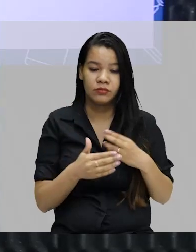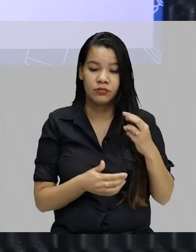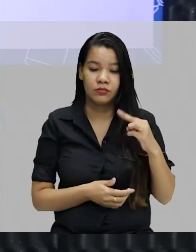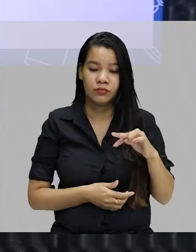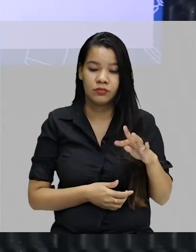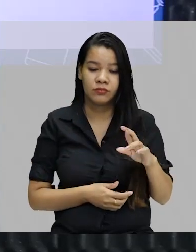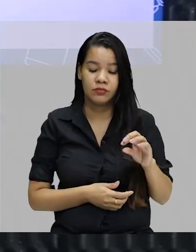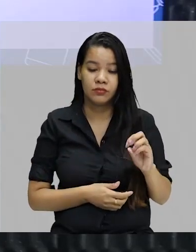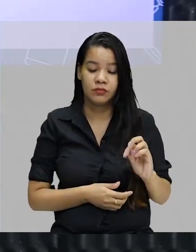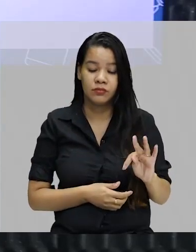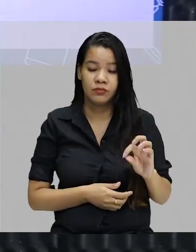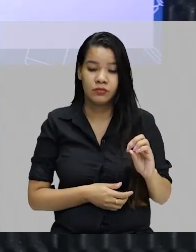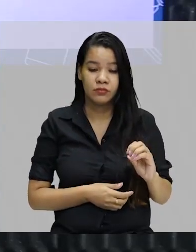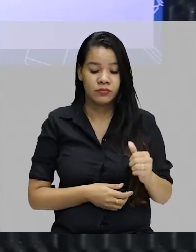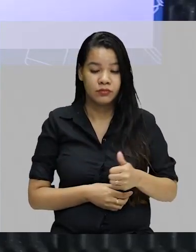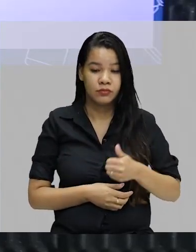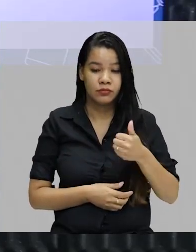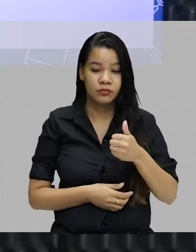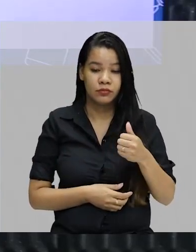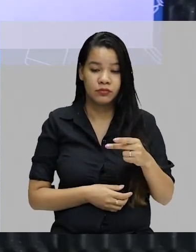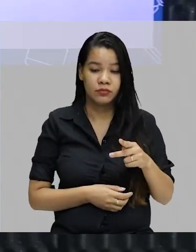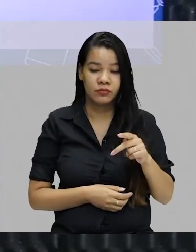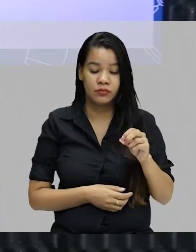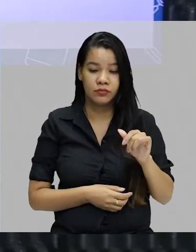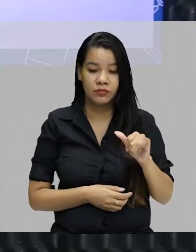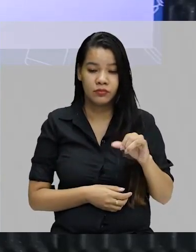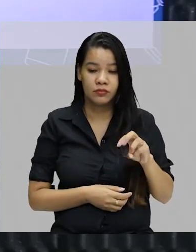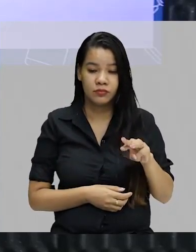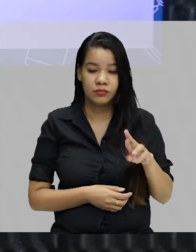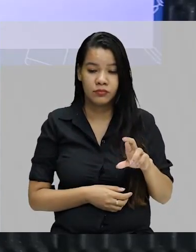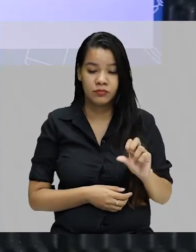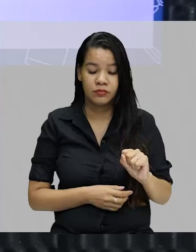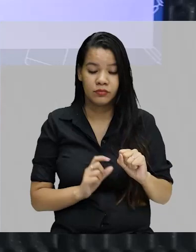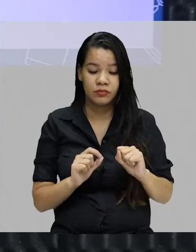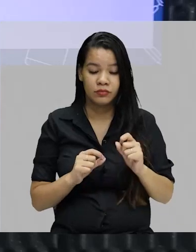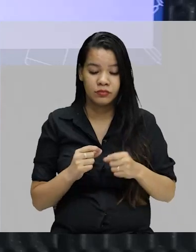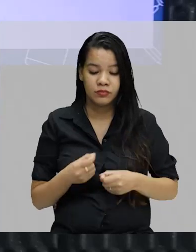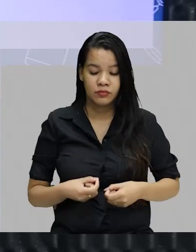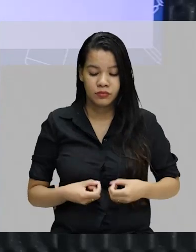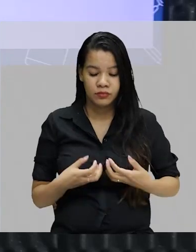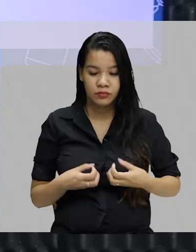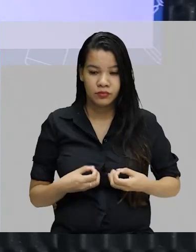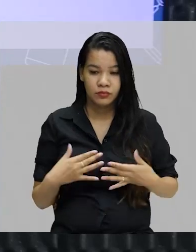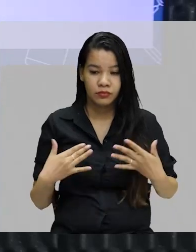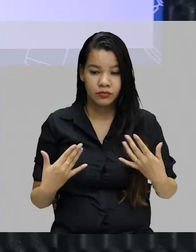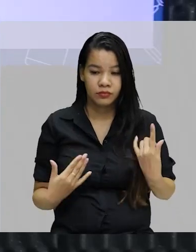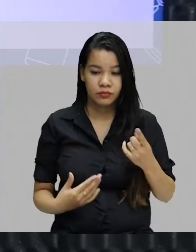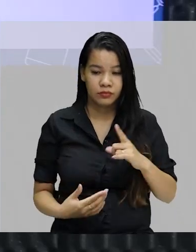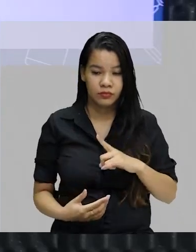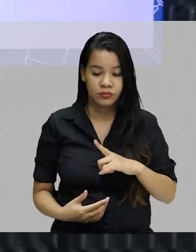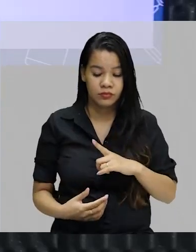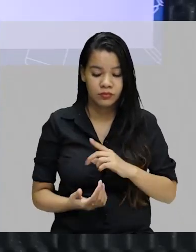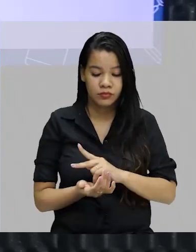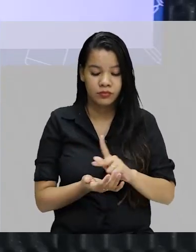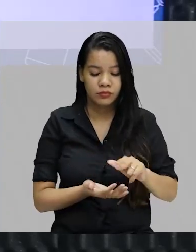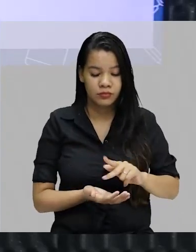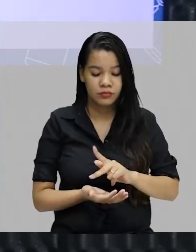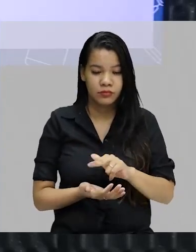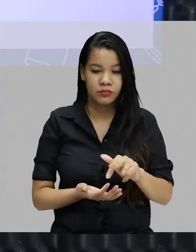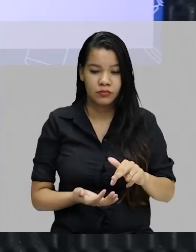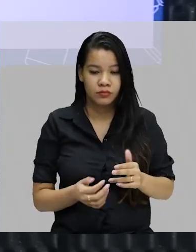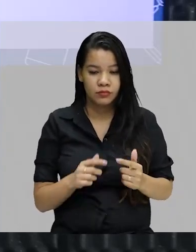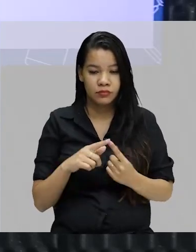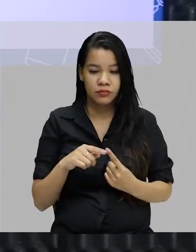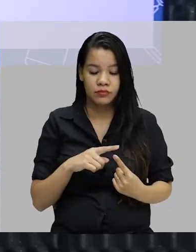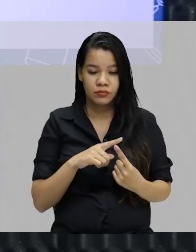bem? Foi um dos primeiros polímeros a serem produzidos, ok? Então, nós temos diversos tipos de plásticos,